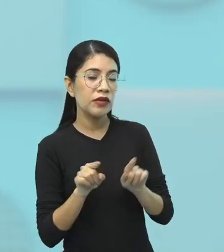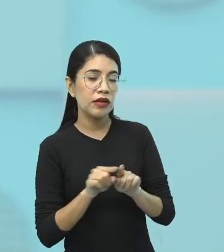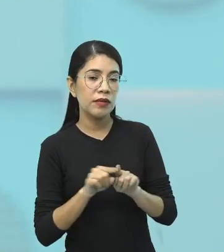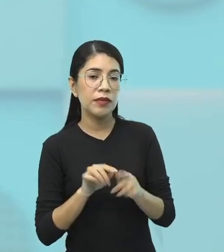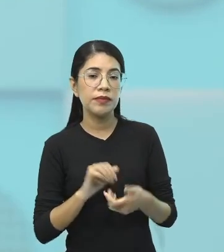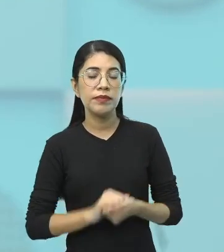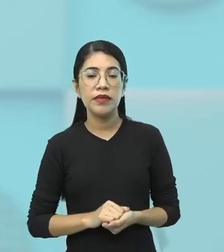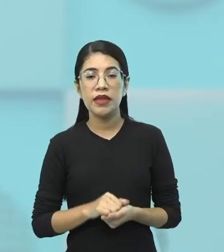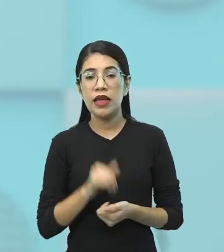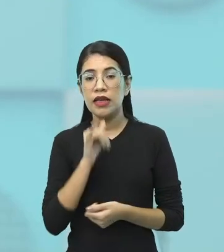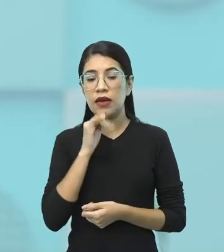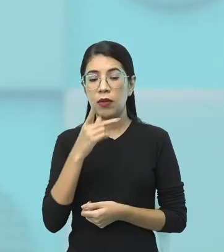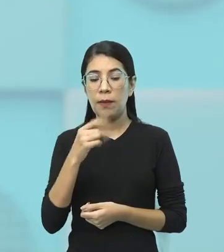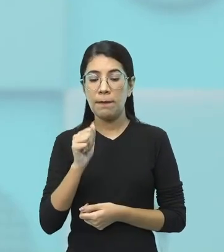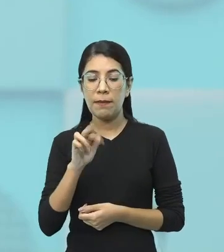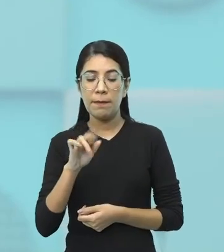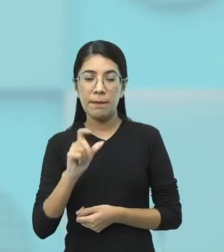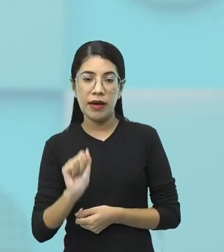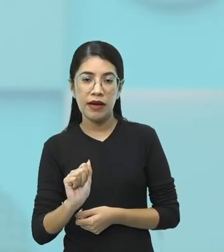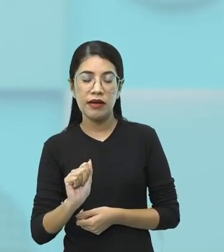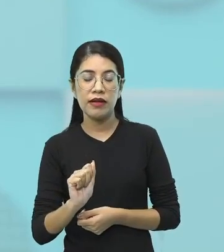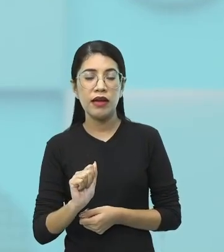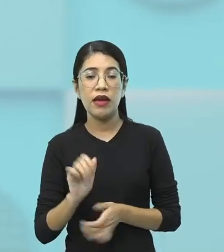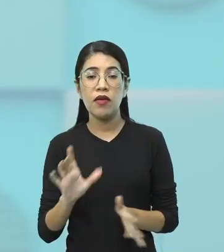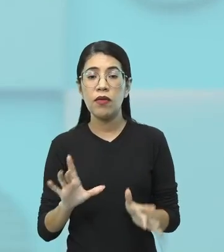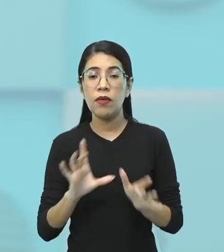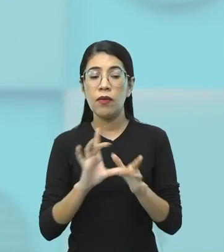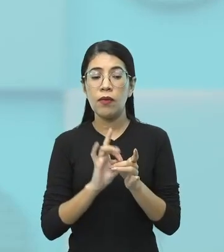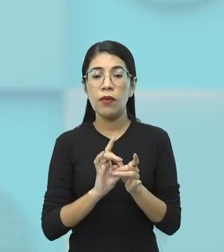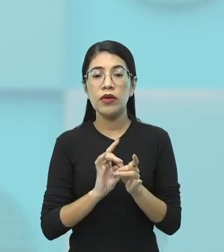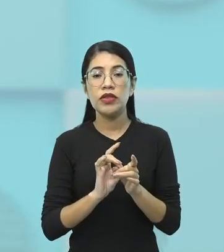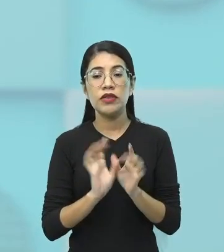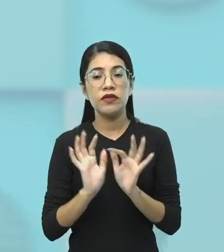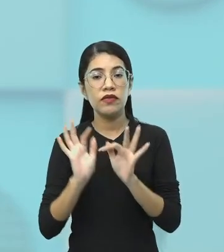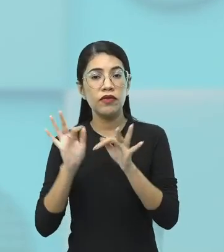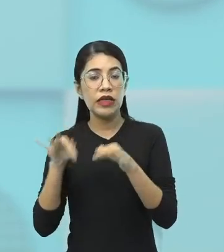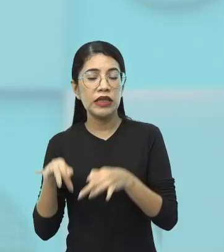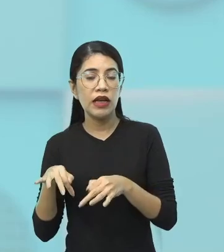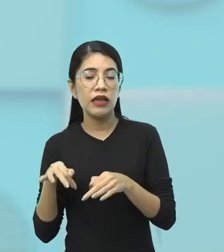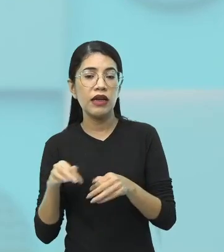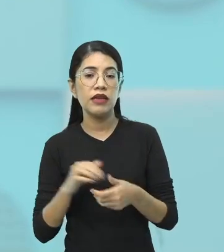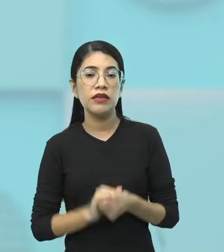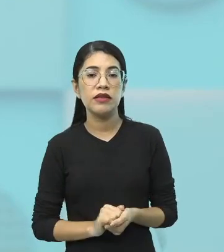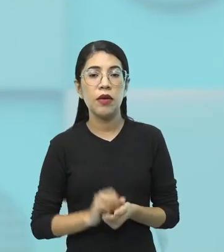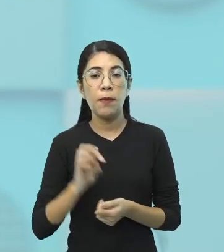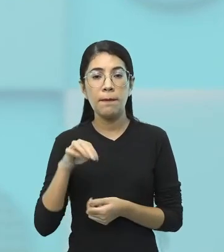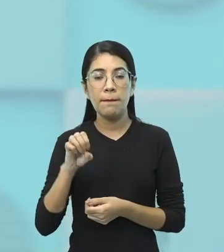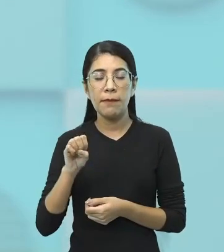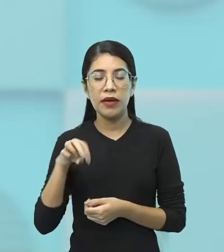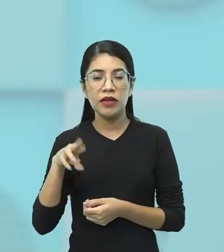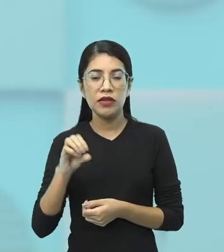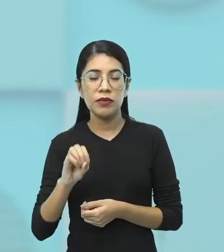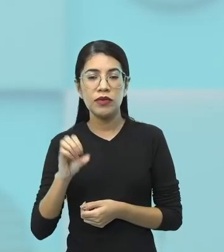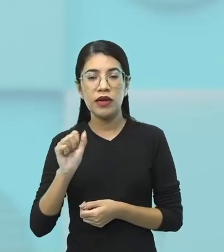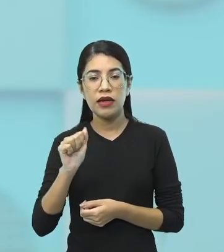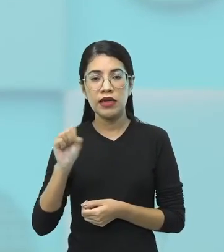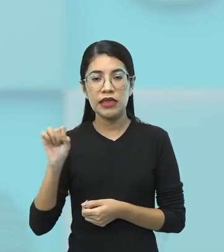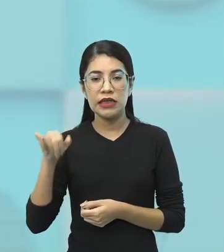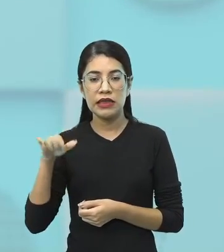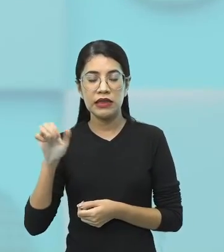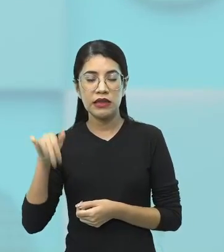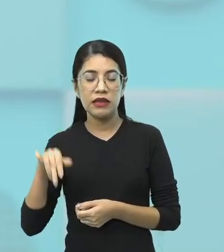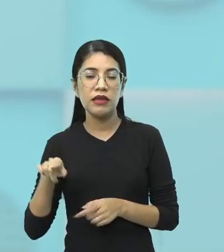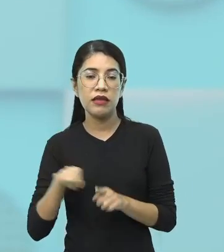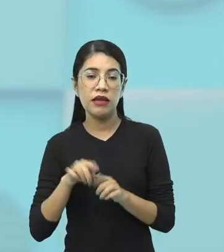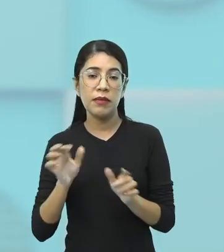o para, né? Para é um conectivo de finalidade, né? O mesmo assim, conectivo de semelhança. Esses